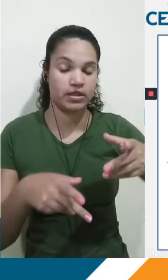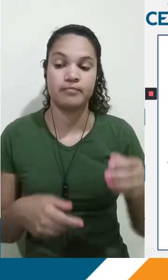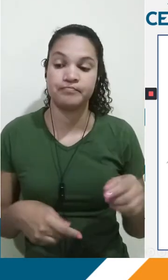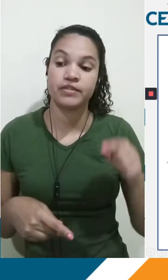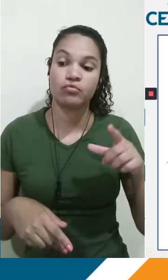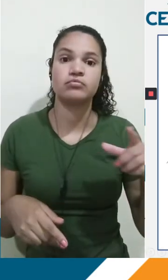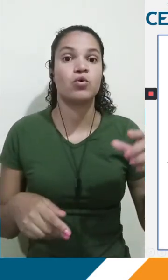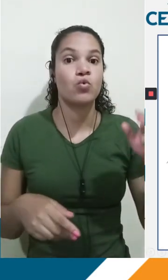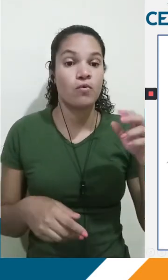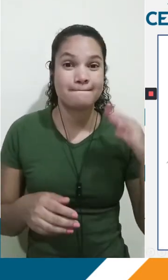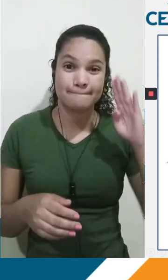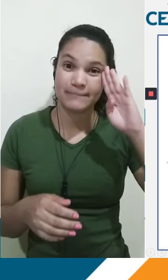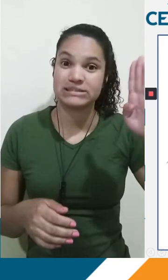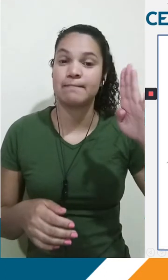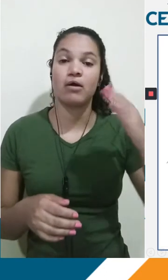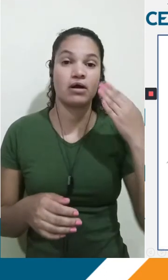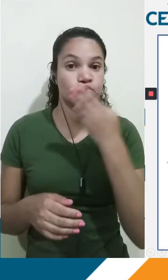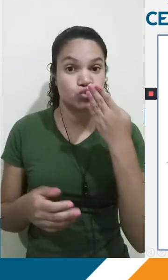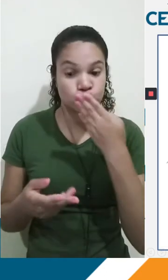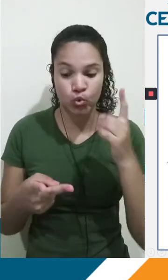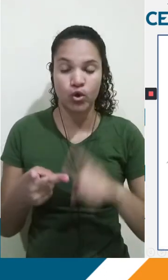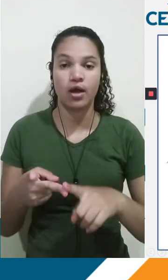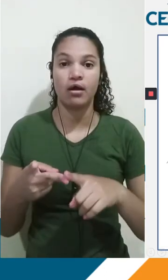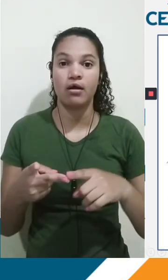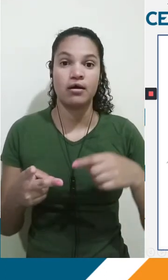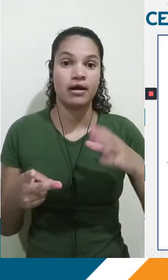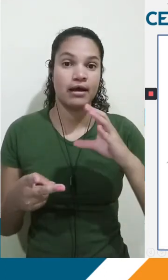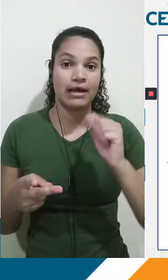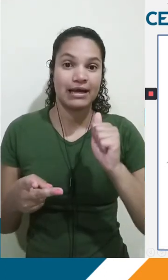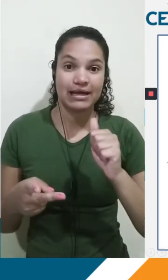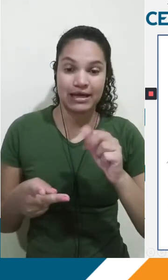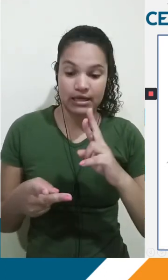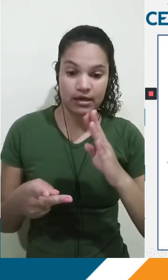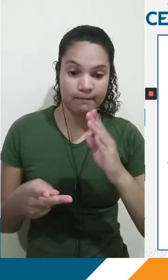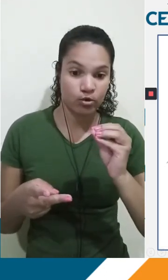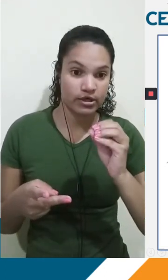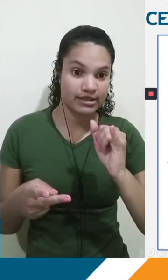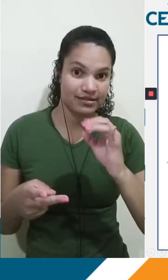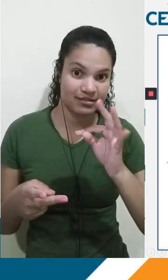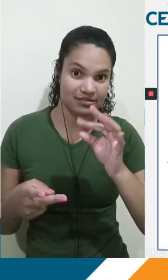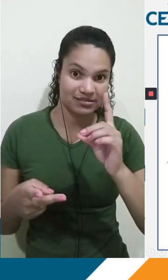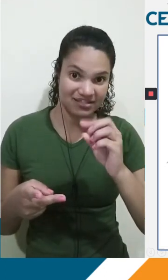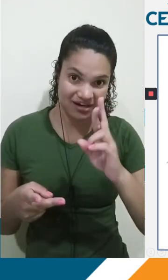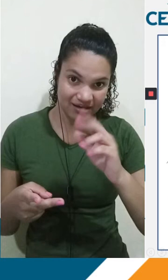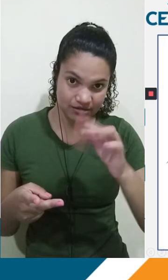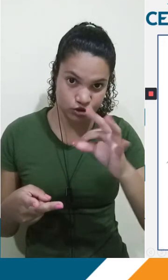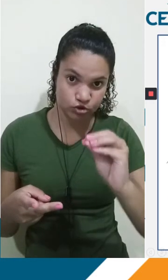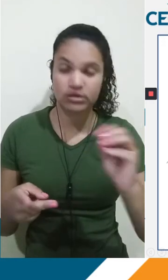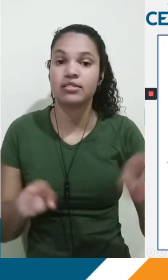de açúcar, de carboidratos nessas dietas para o consumo de lipídios, porque há uma